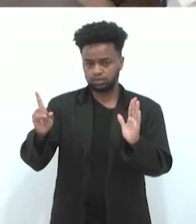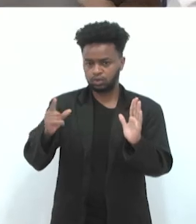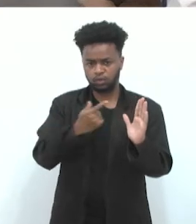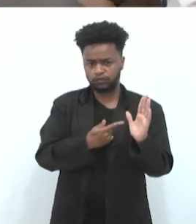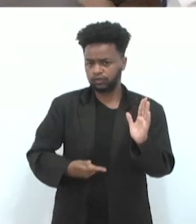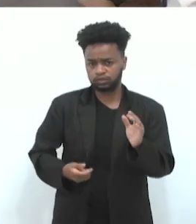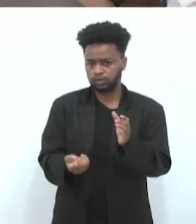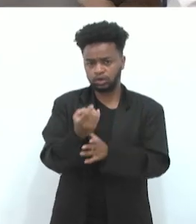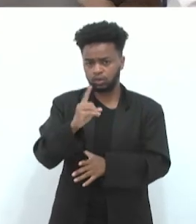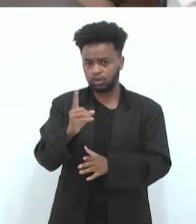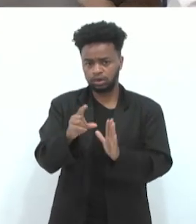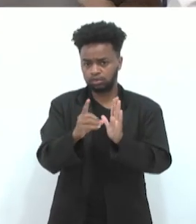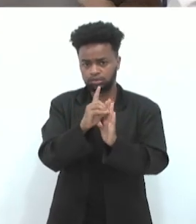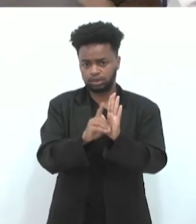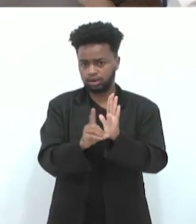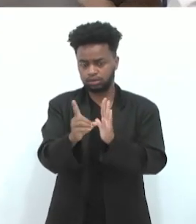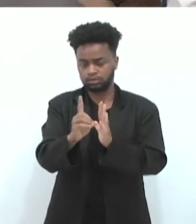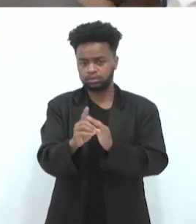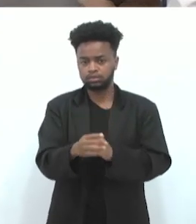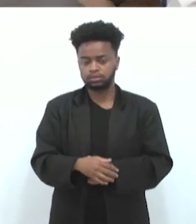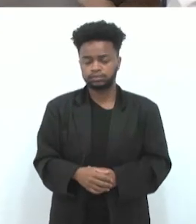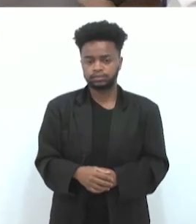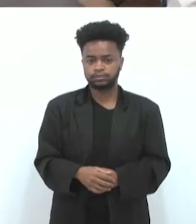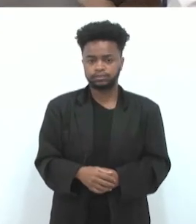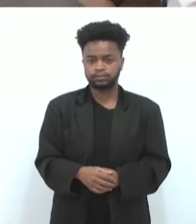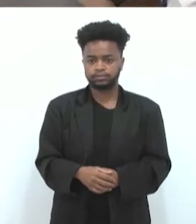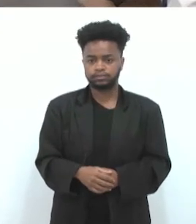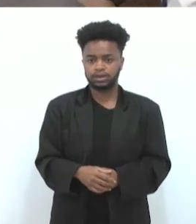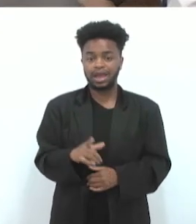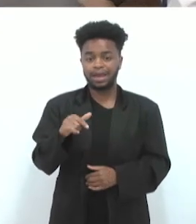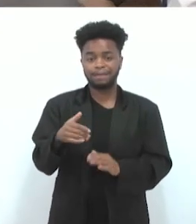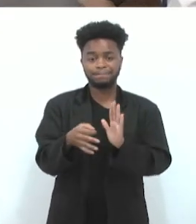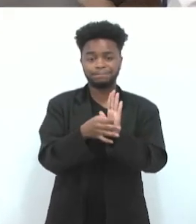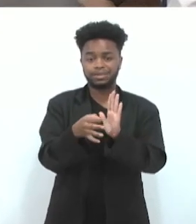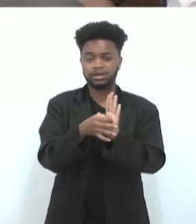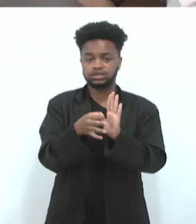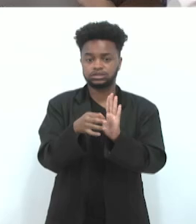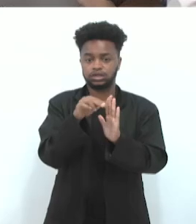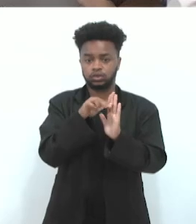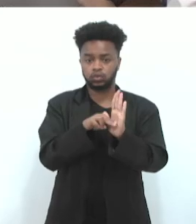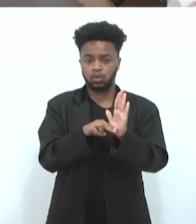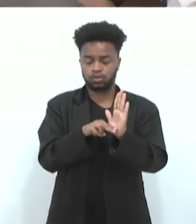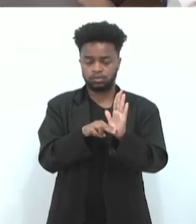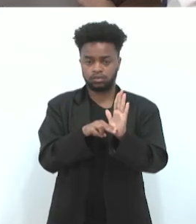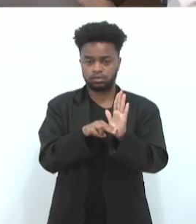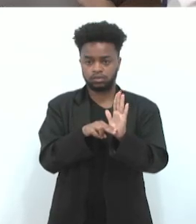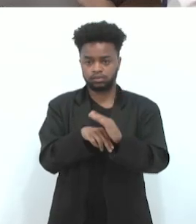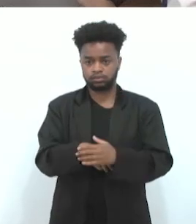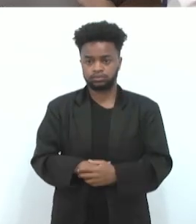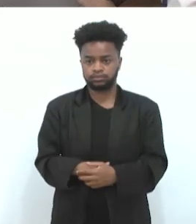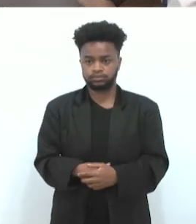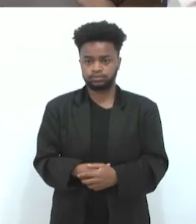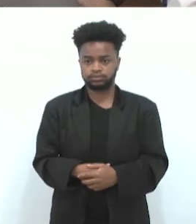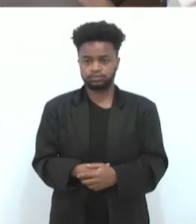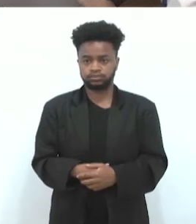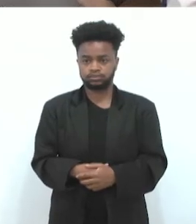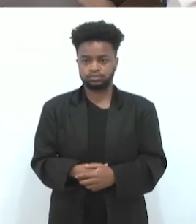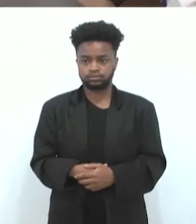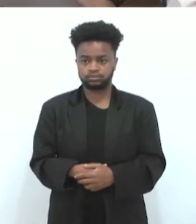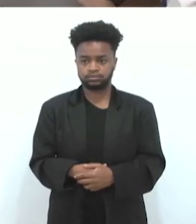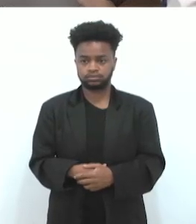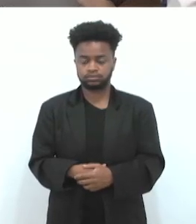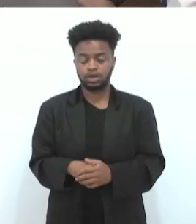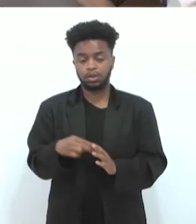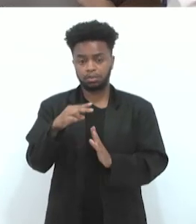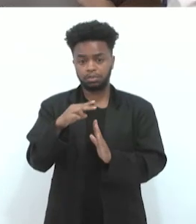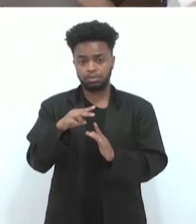fez decreto, por enquanto. Tem um ato normativo. É um parecer normativo. Um ato normativo Por isso da que eu li.